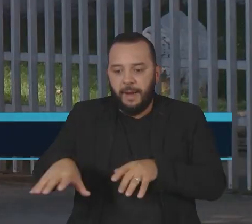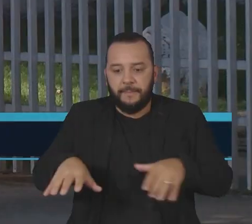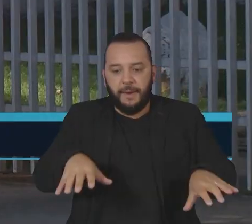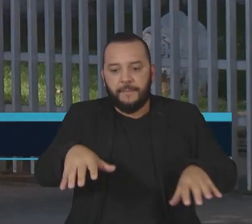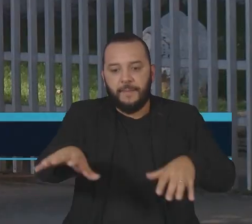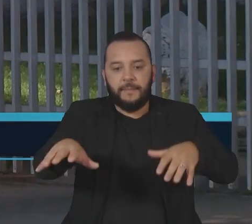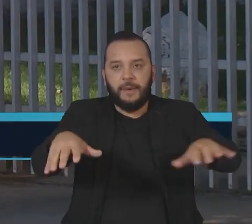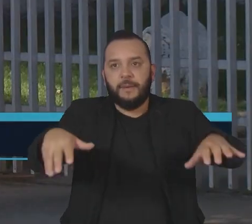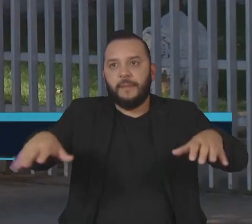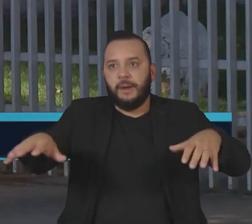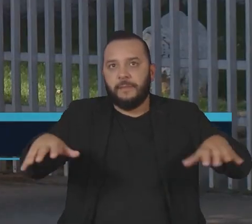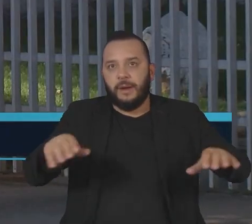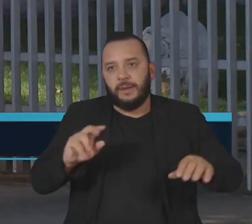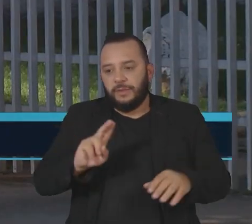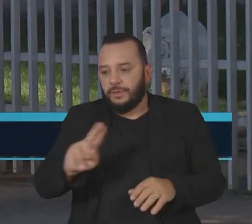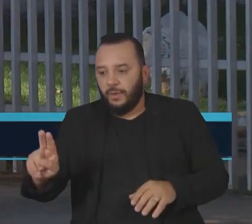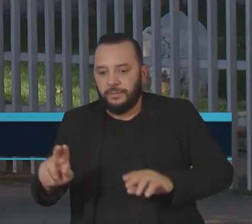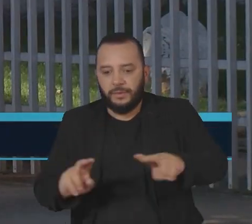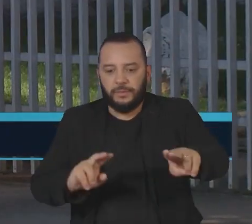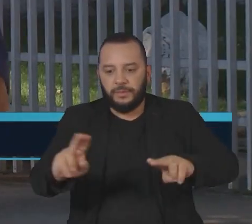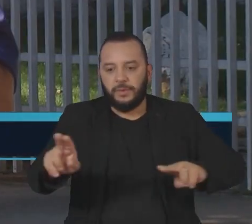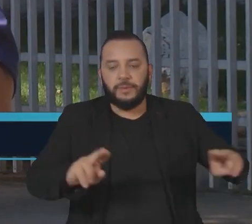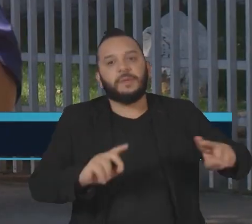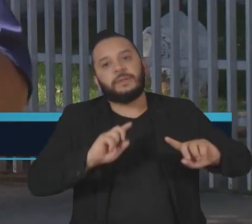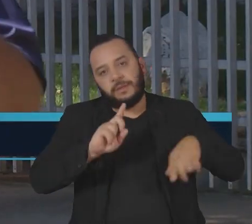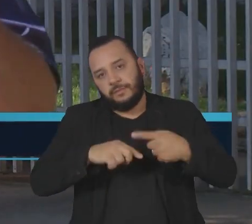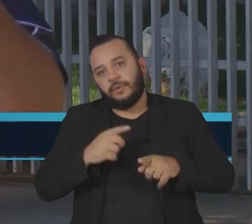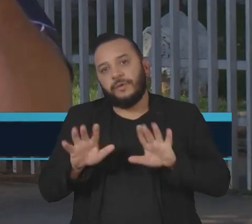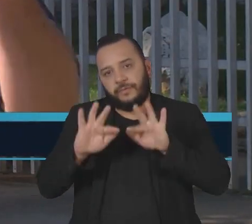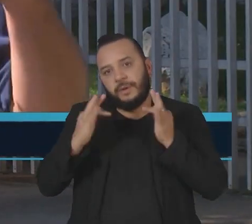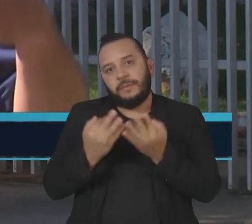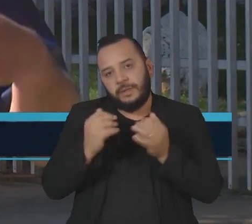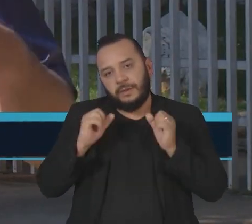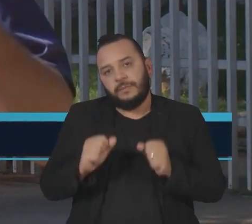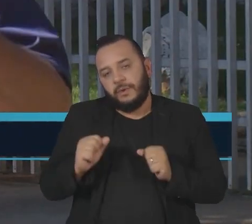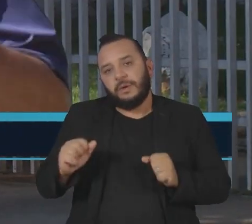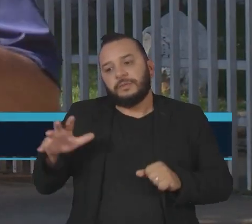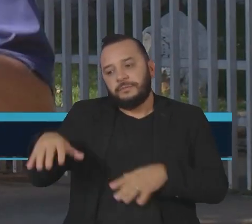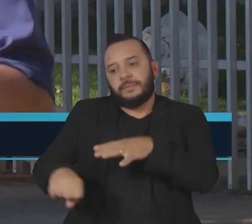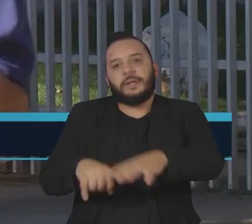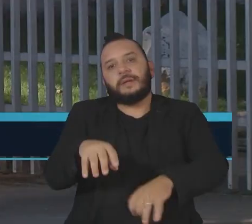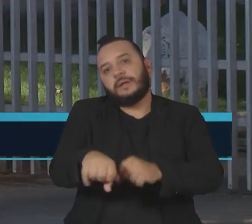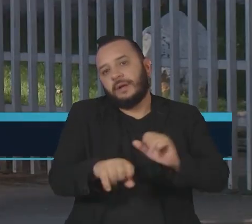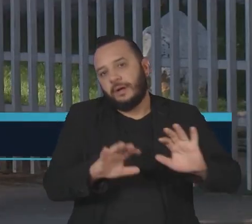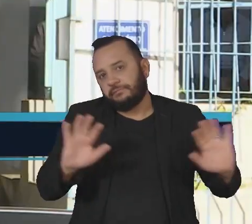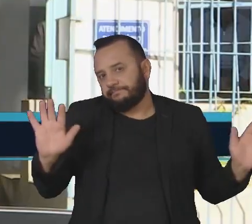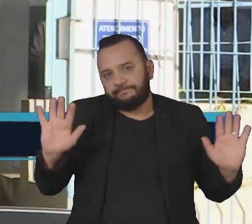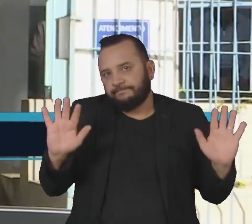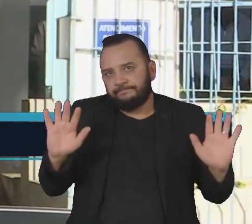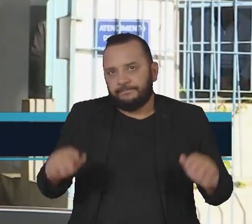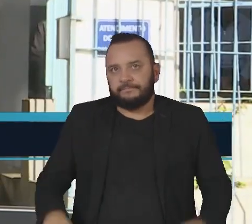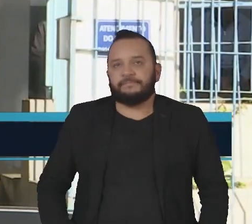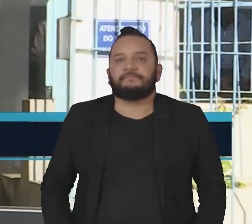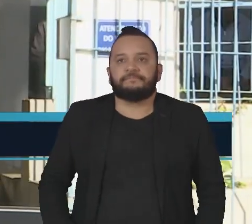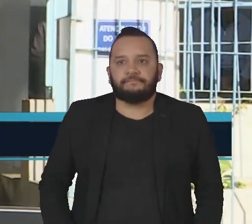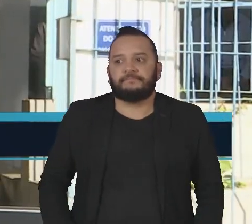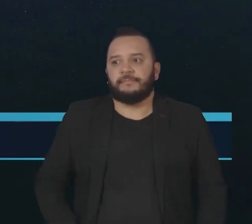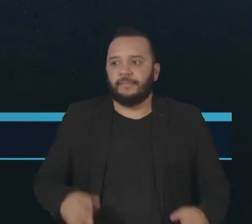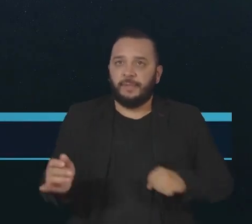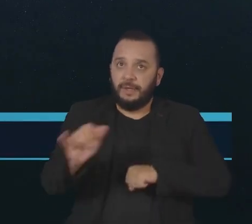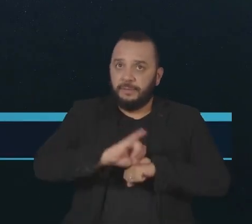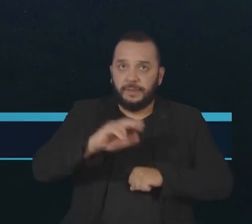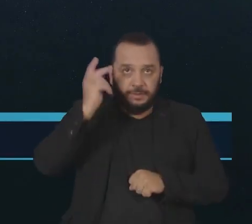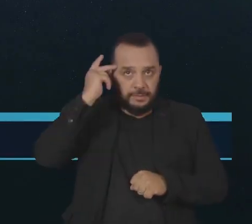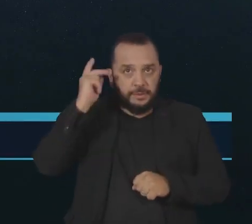item, classificar para depois a família de cada vítima receber o pertence correto. Na capital paulista foi